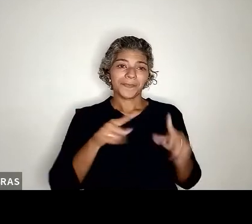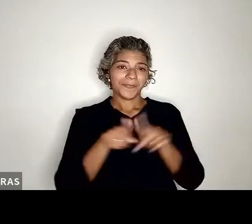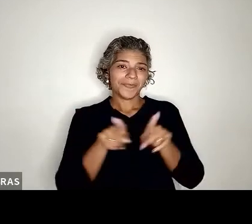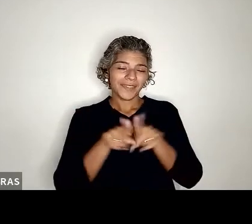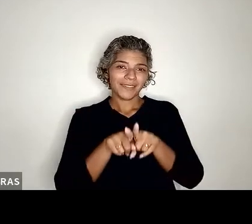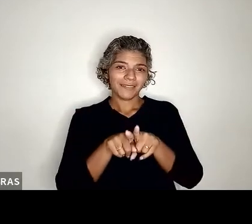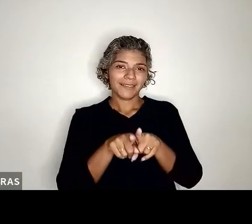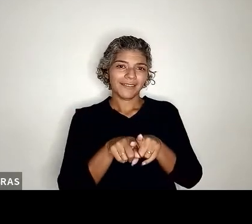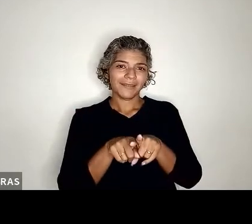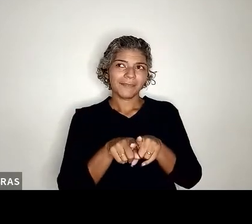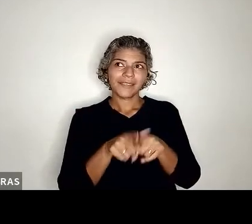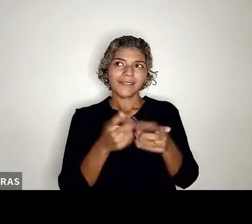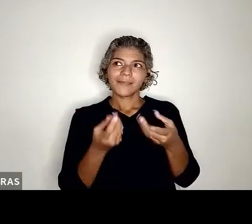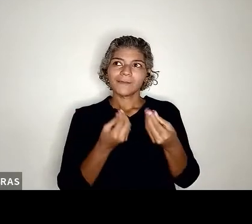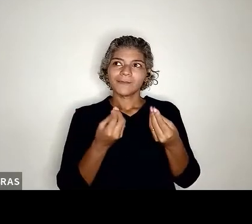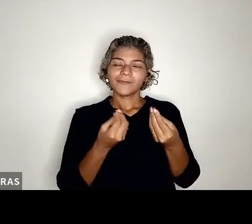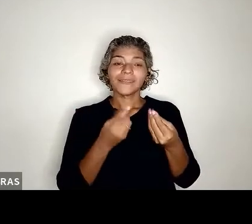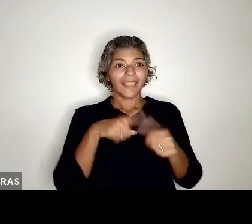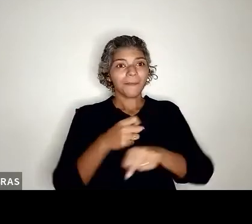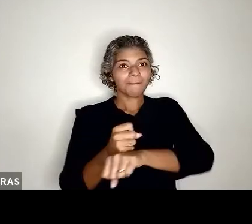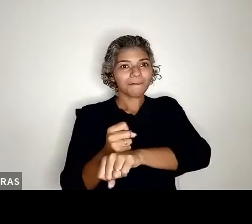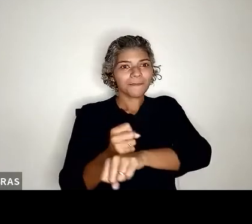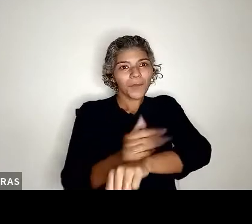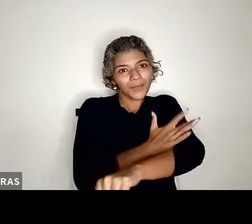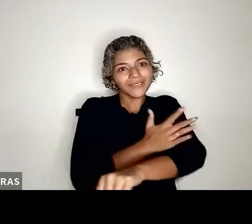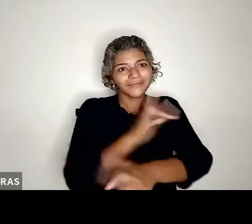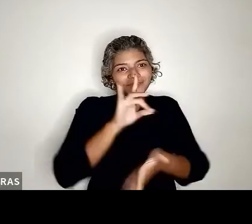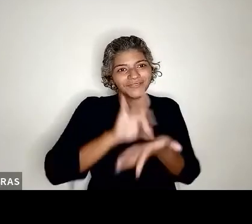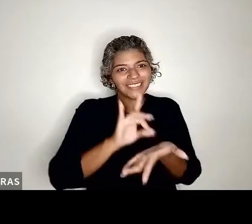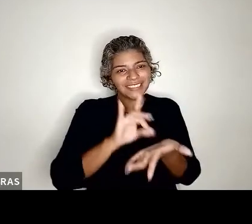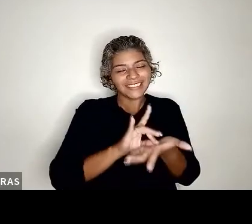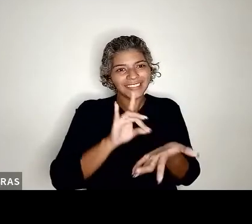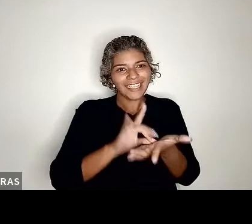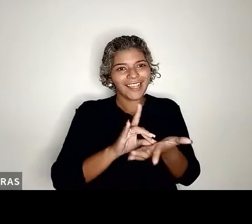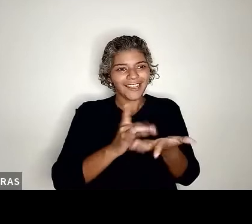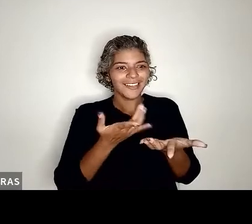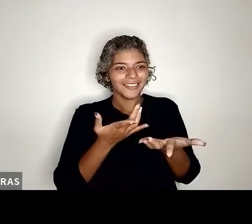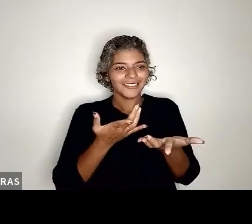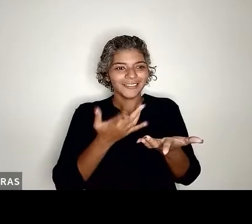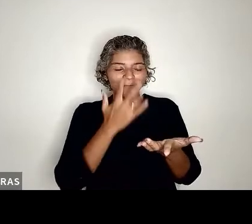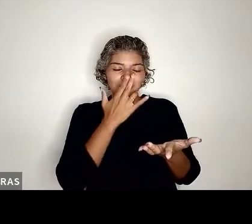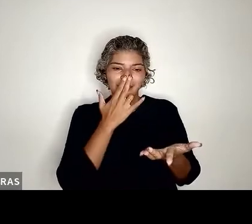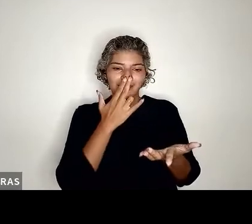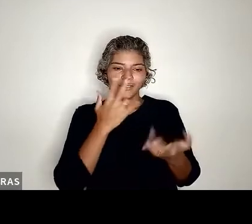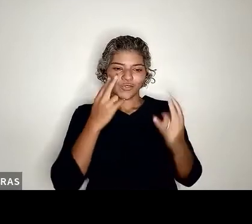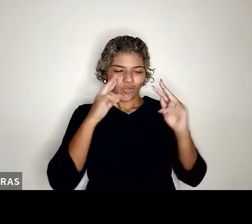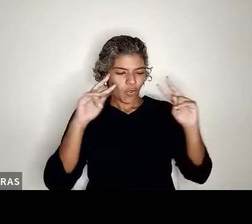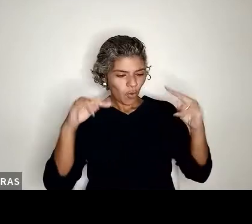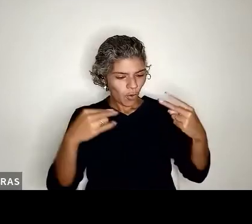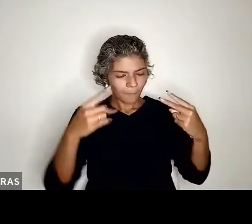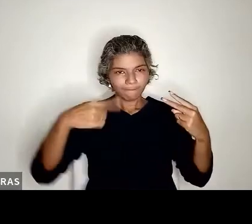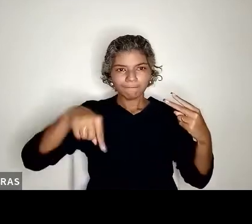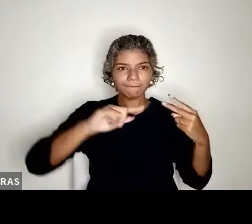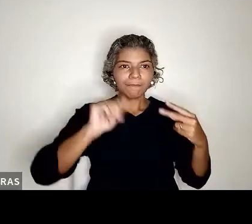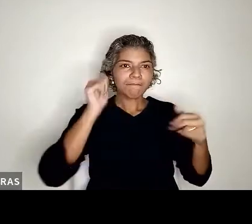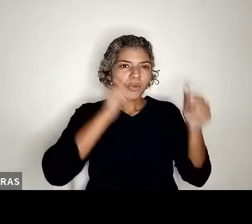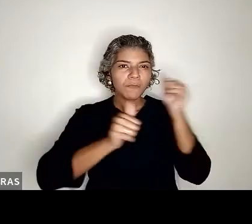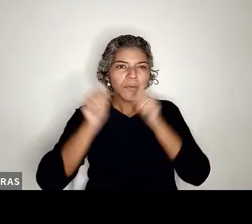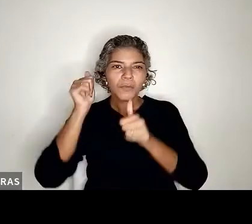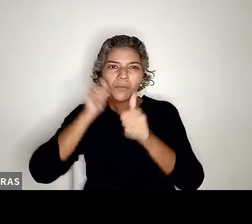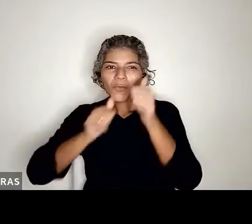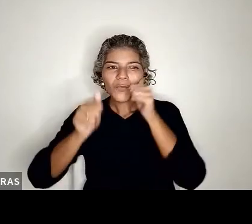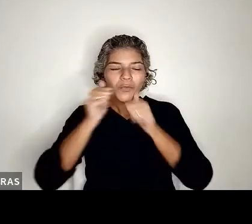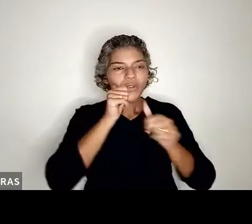É uma alegria e uma emoção, na verdade, né? Nos ver como mulheres discutindo esse tema tão